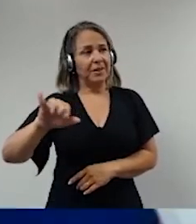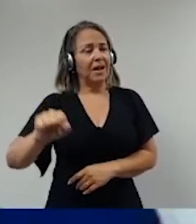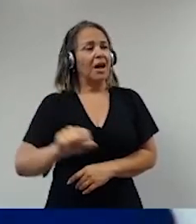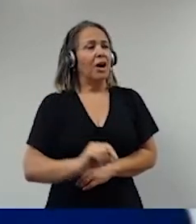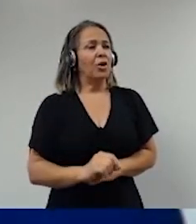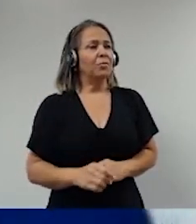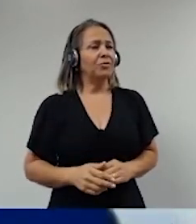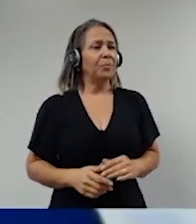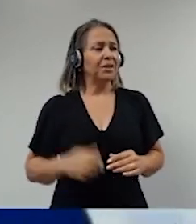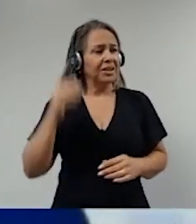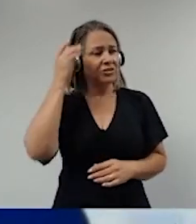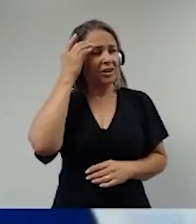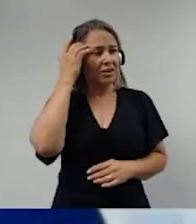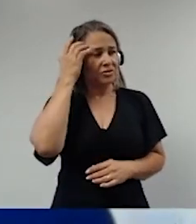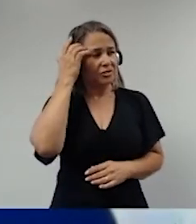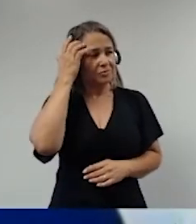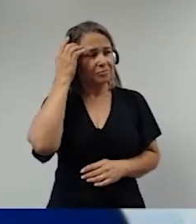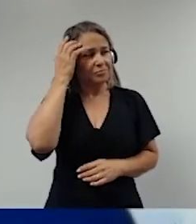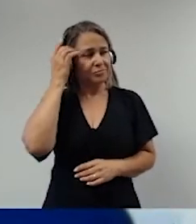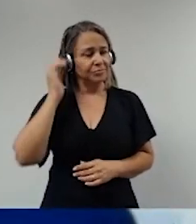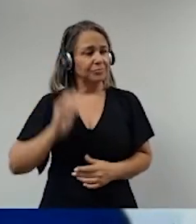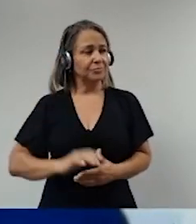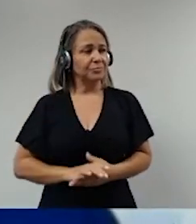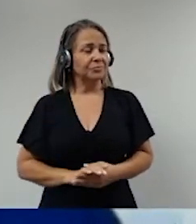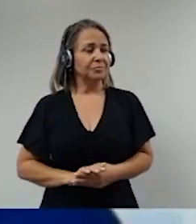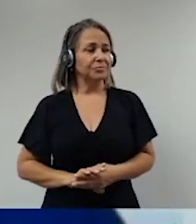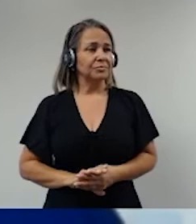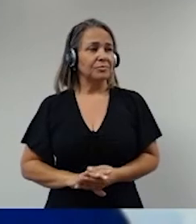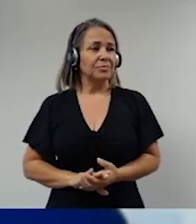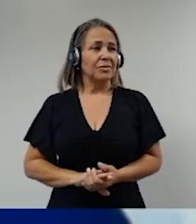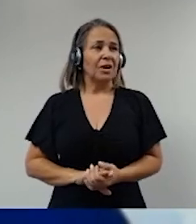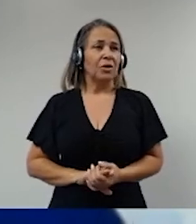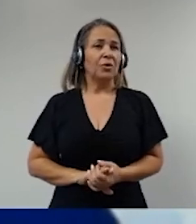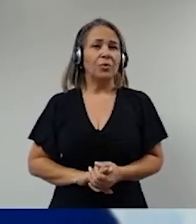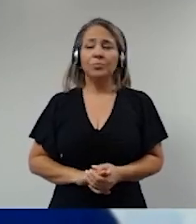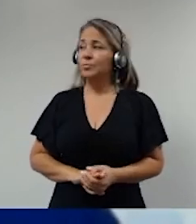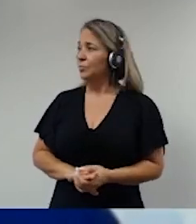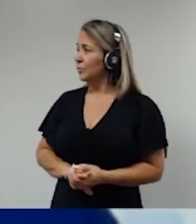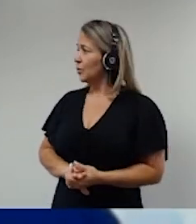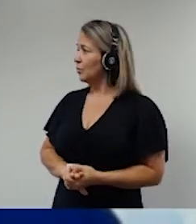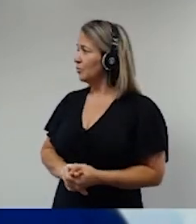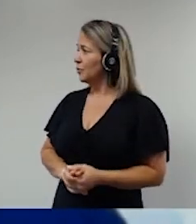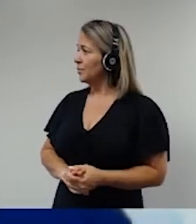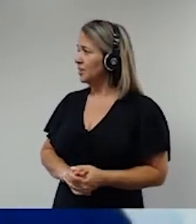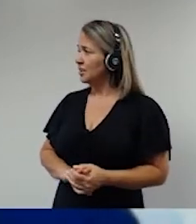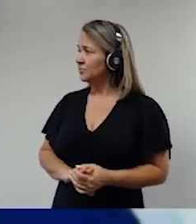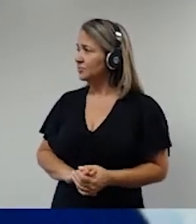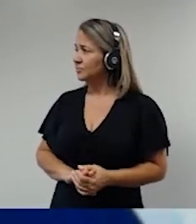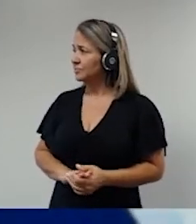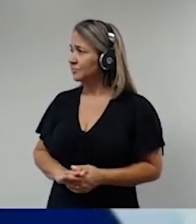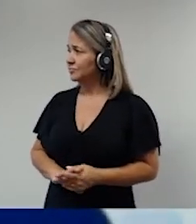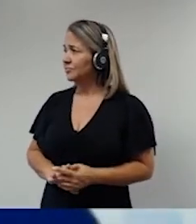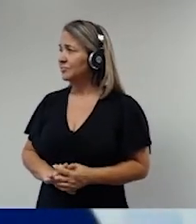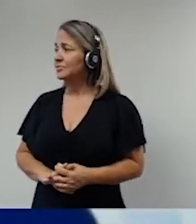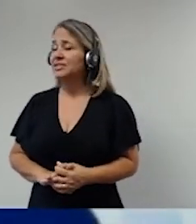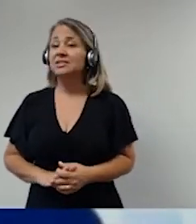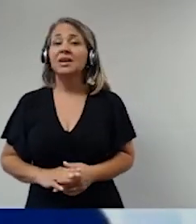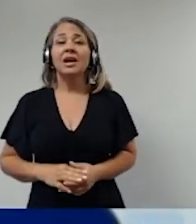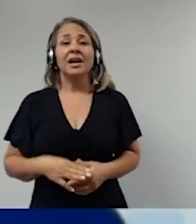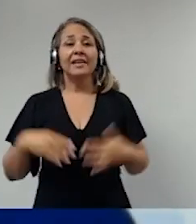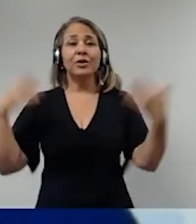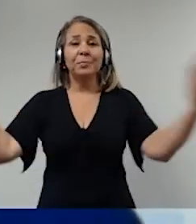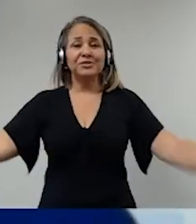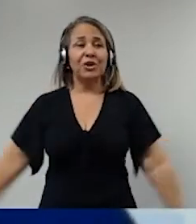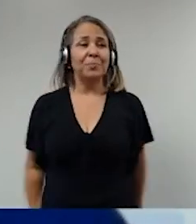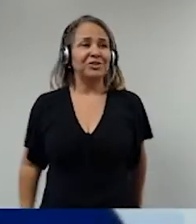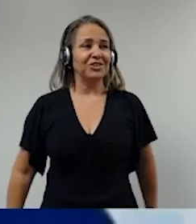Professor, muito obrigado pelas suas objetivas e densas respostas. Preto Zezé, o seu